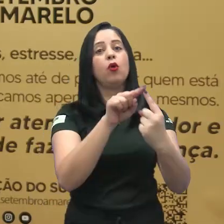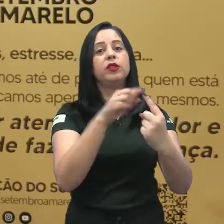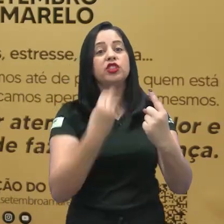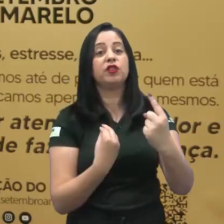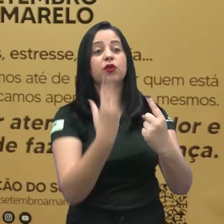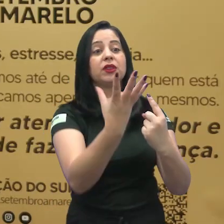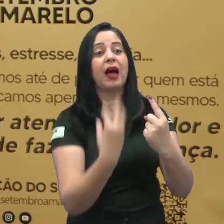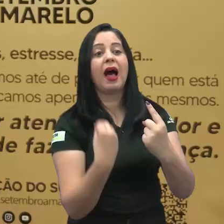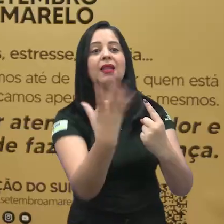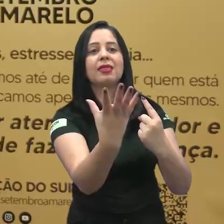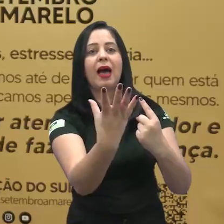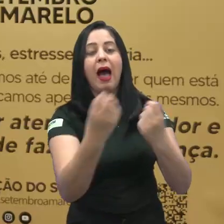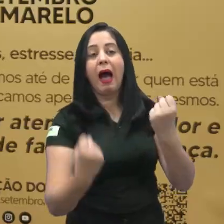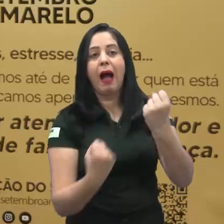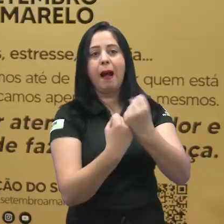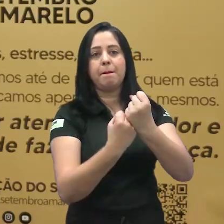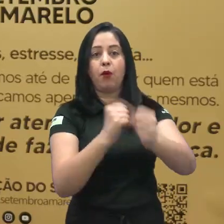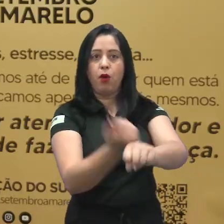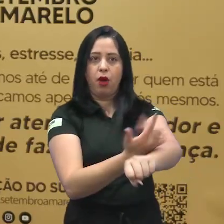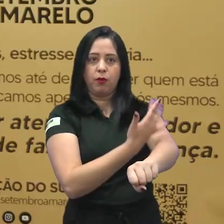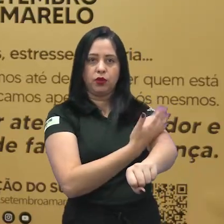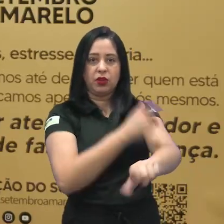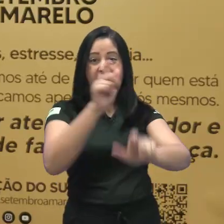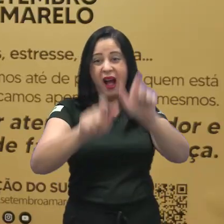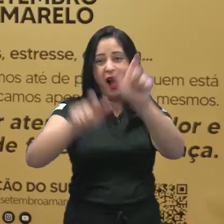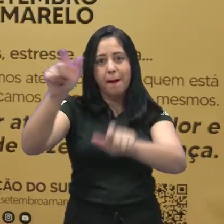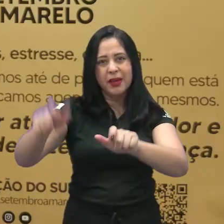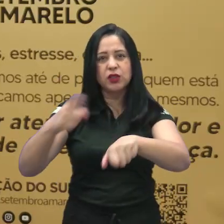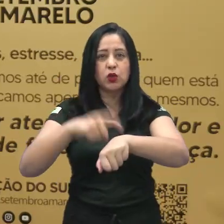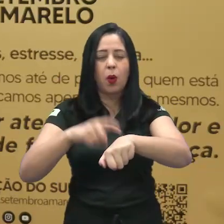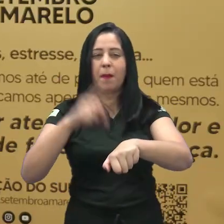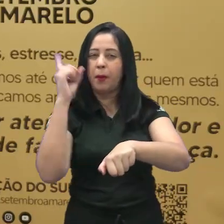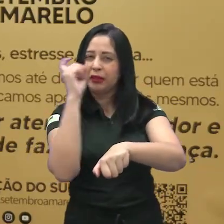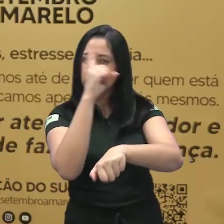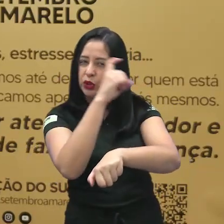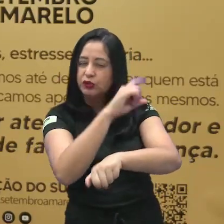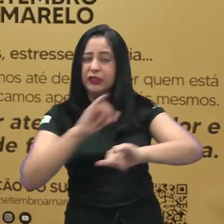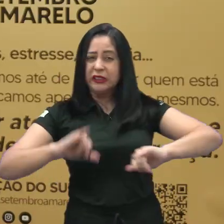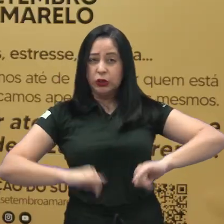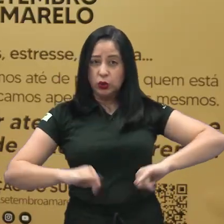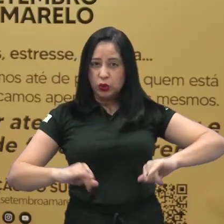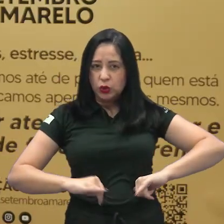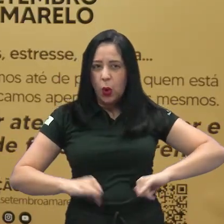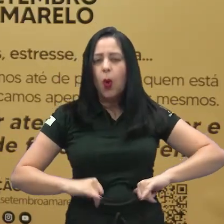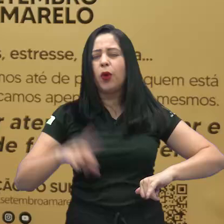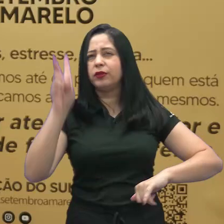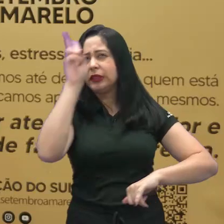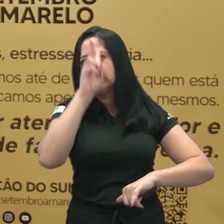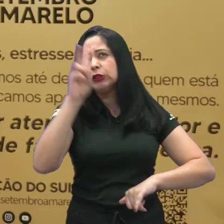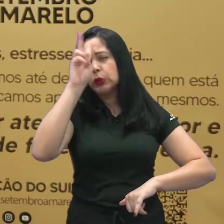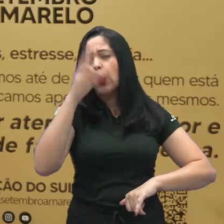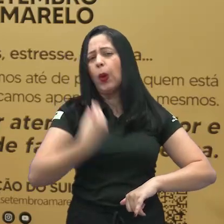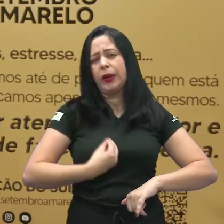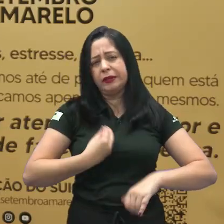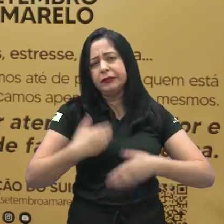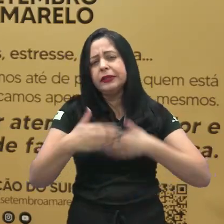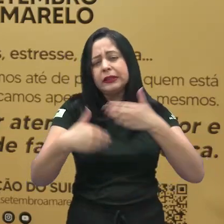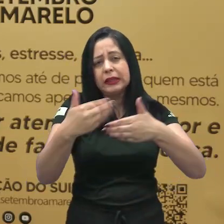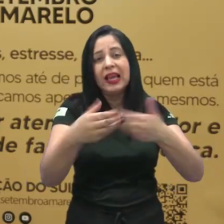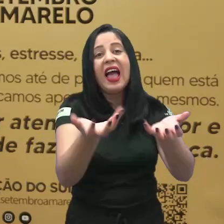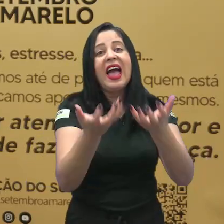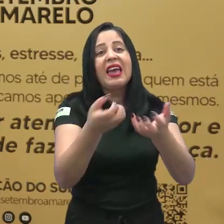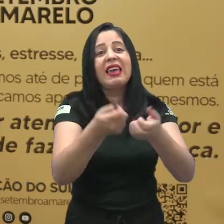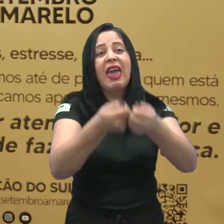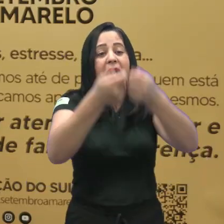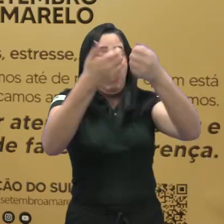apoio emocional para pessoas que estão passando por um momento de dificuldade, que têm alguma história para dividir com alguém e